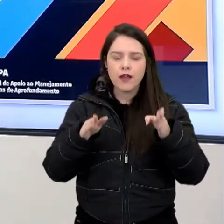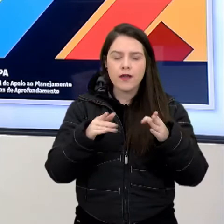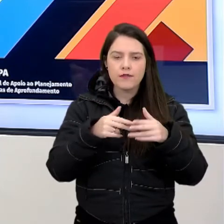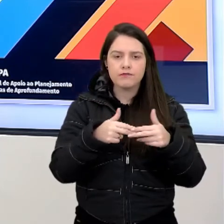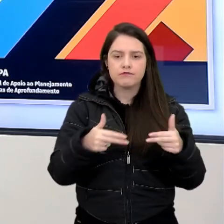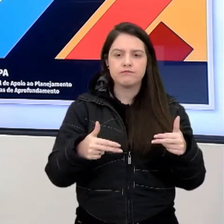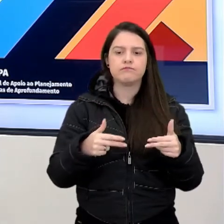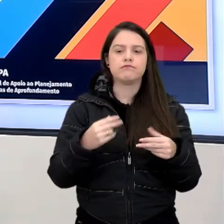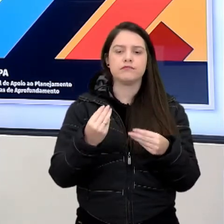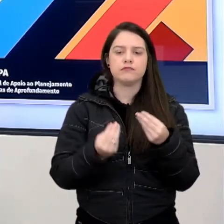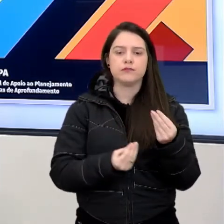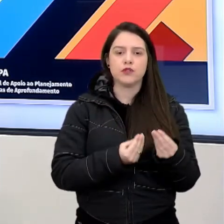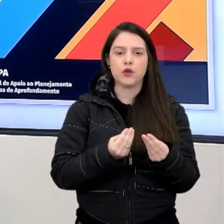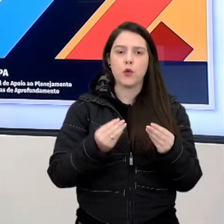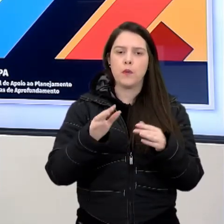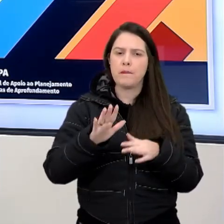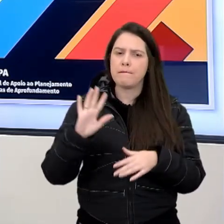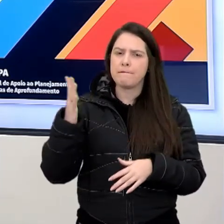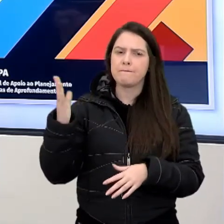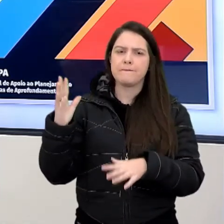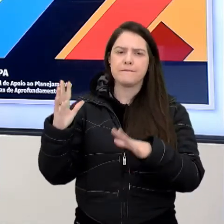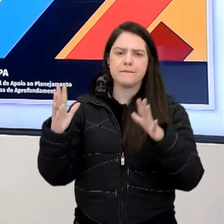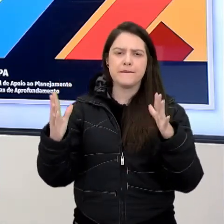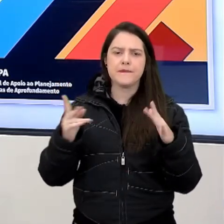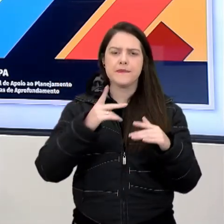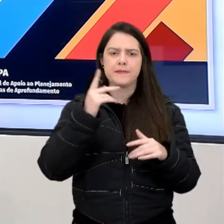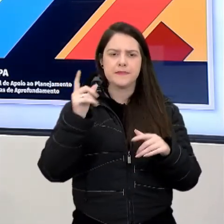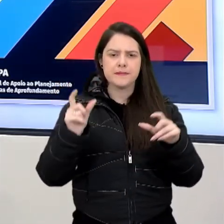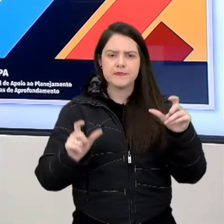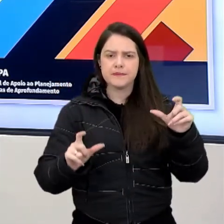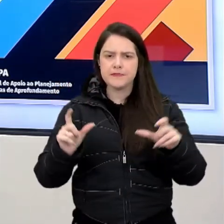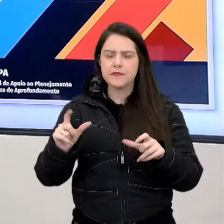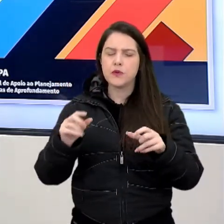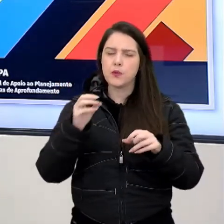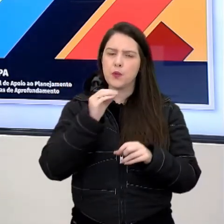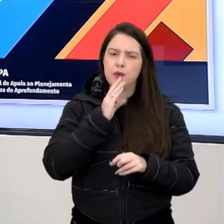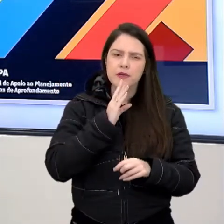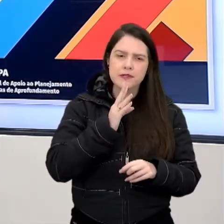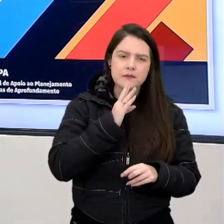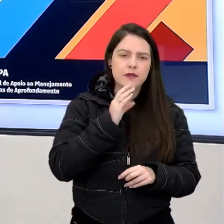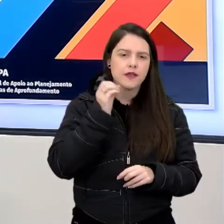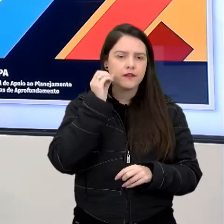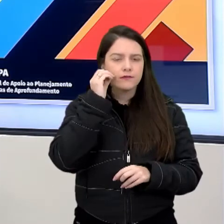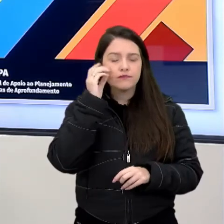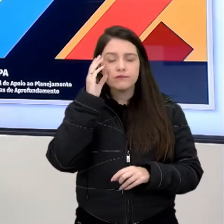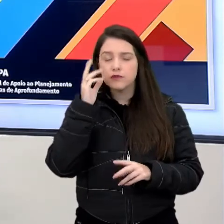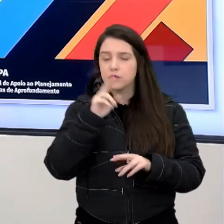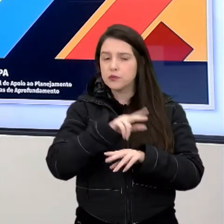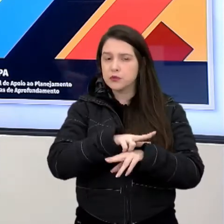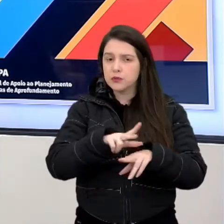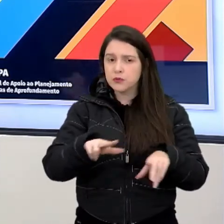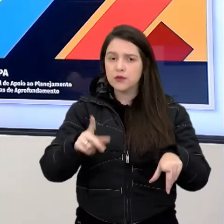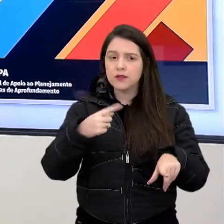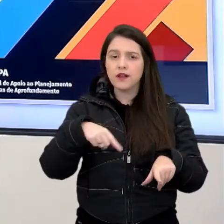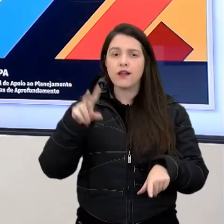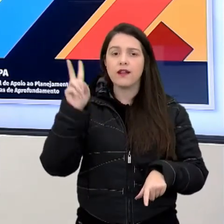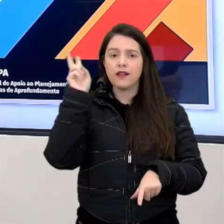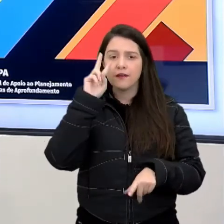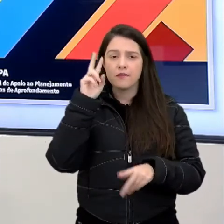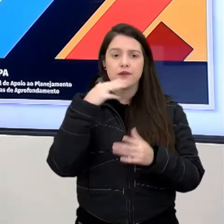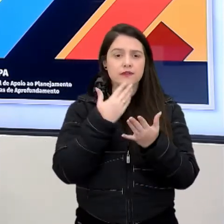população, falamos de meio ambiente, falamos de índices, falamos de taxas, coeficientes, muitas coisas, e muitas dessas